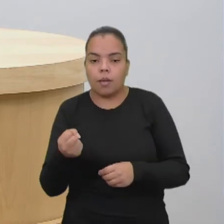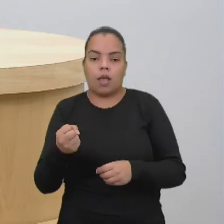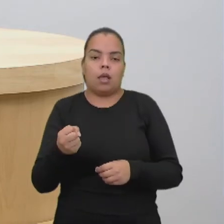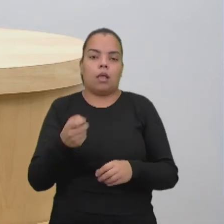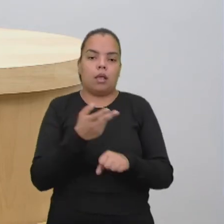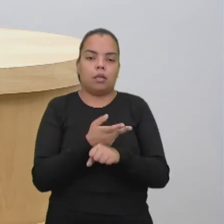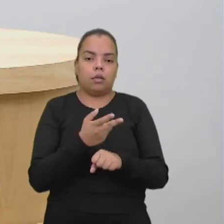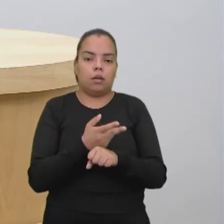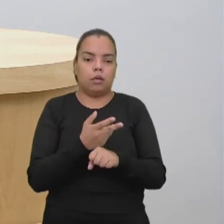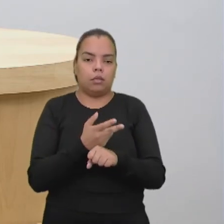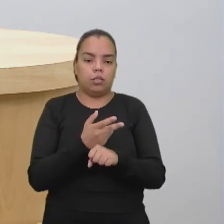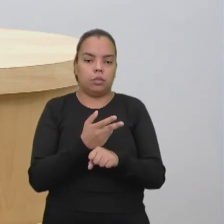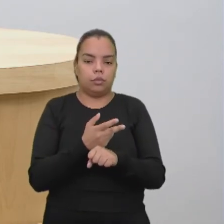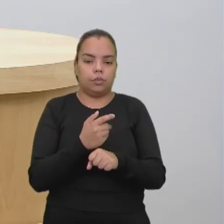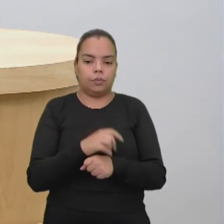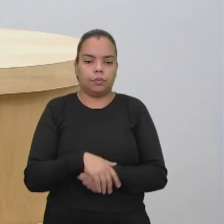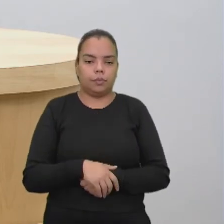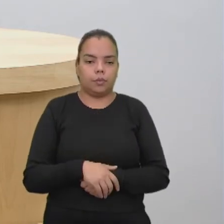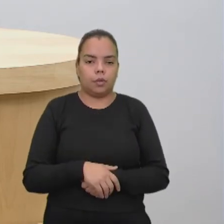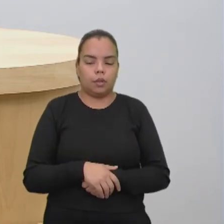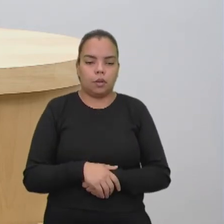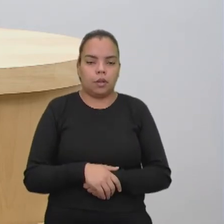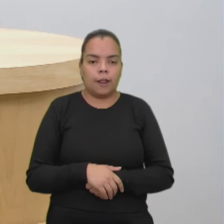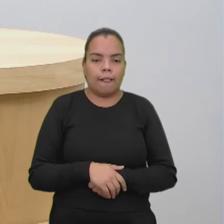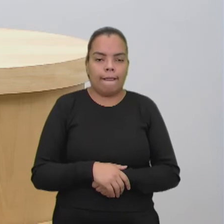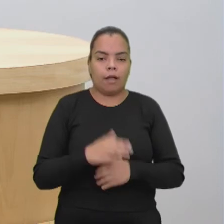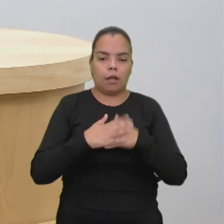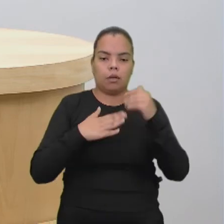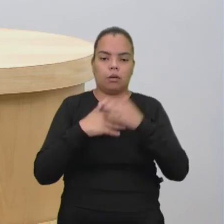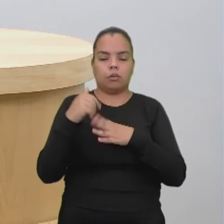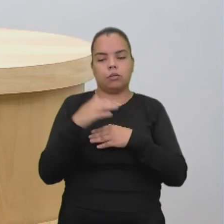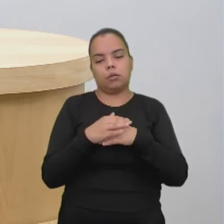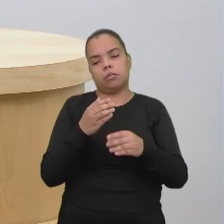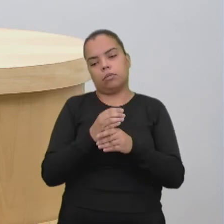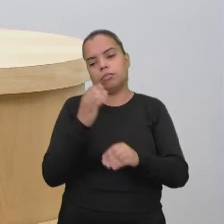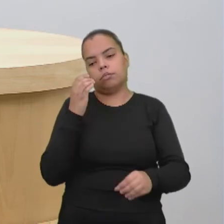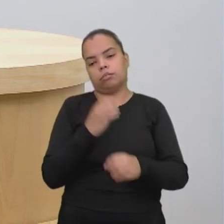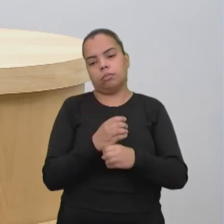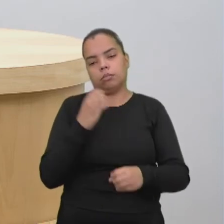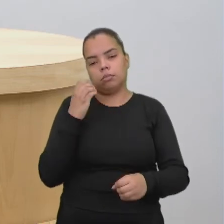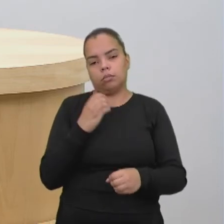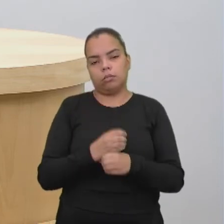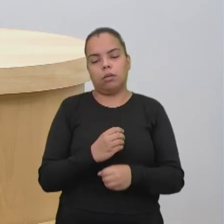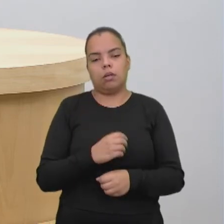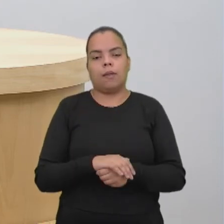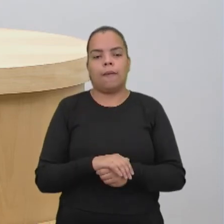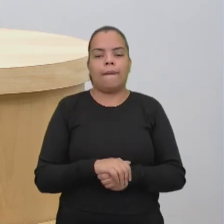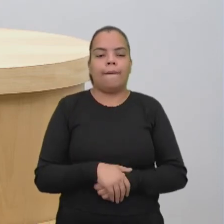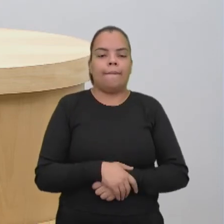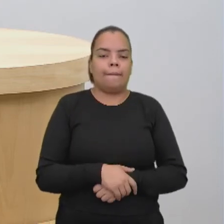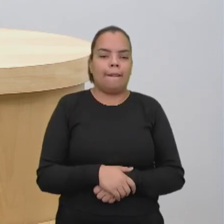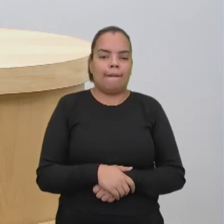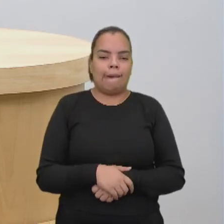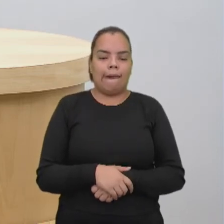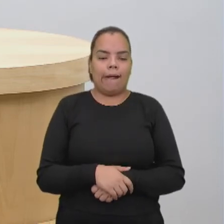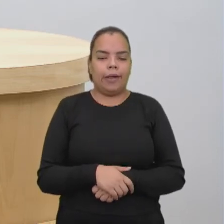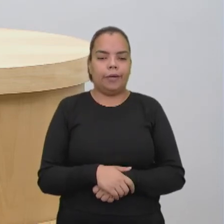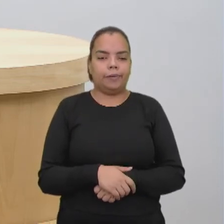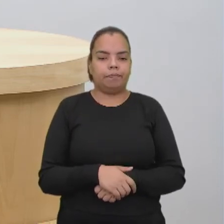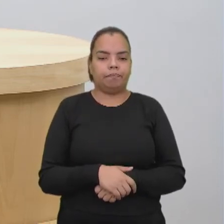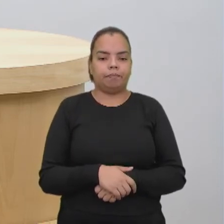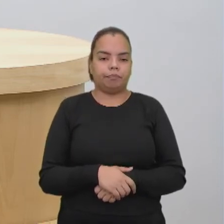Principalmente, né, nós vimos aí na construção civil, né, o quanto se utiliza aí de material para a construção